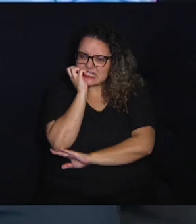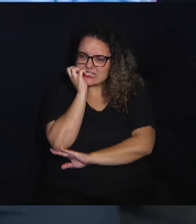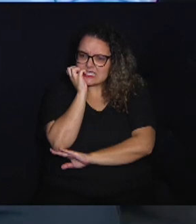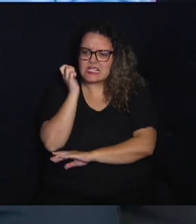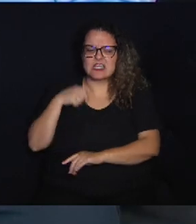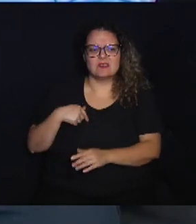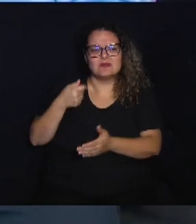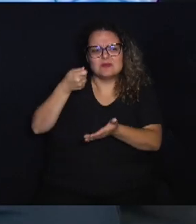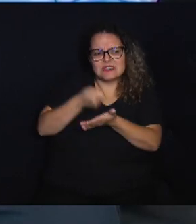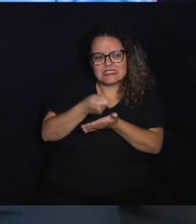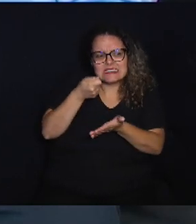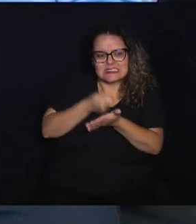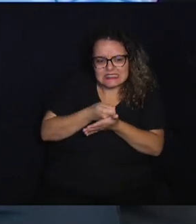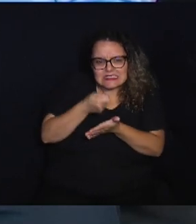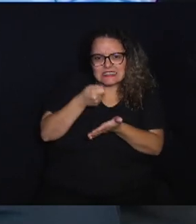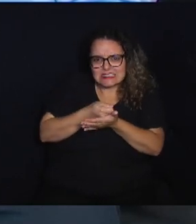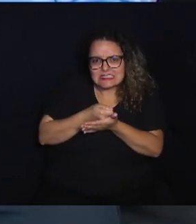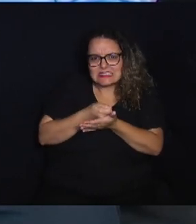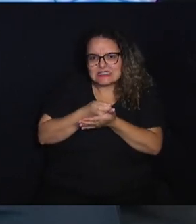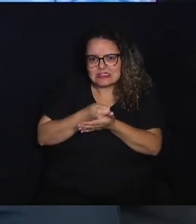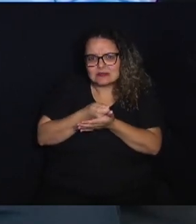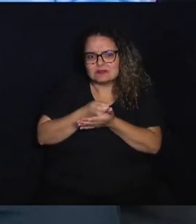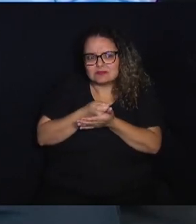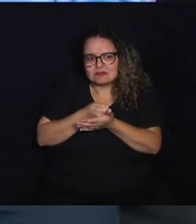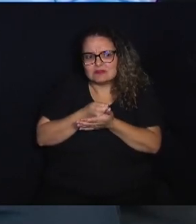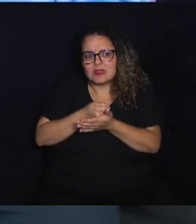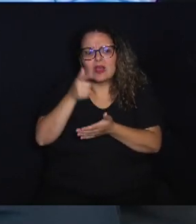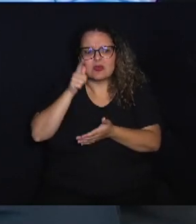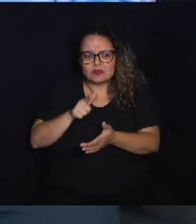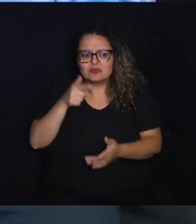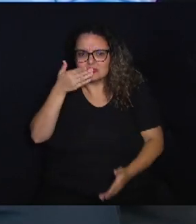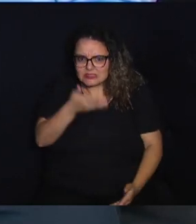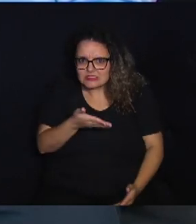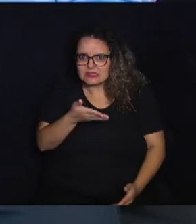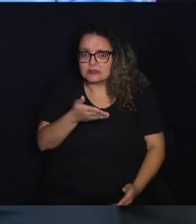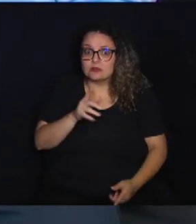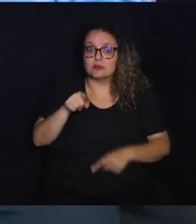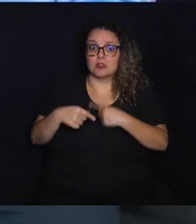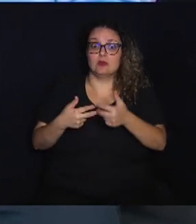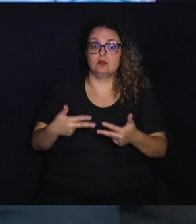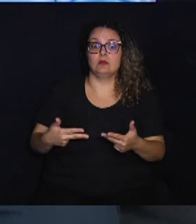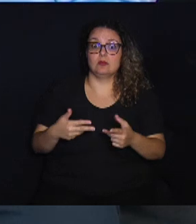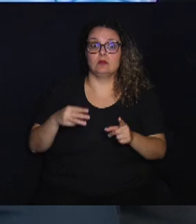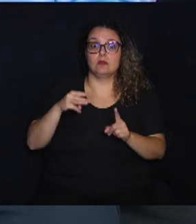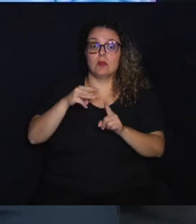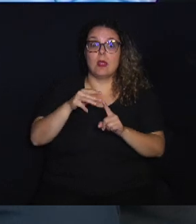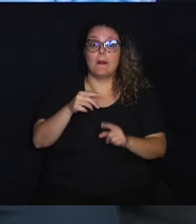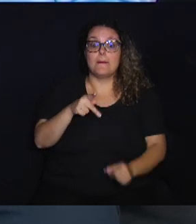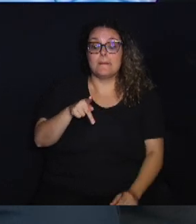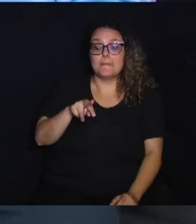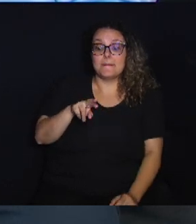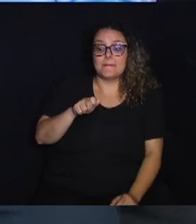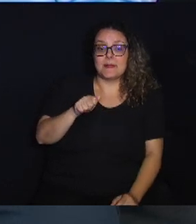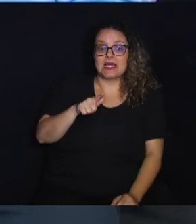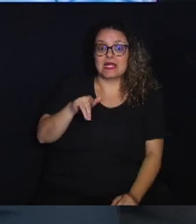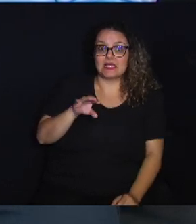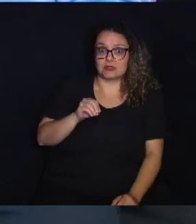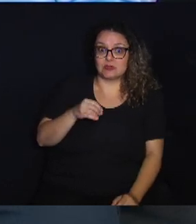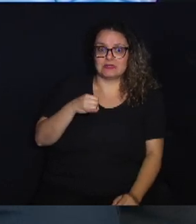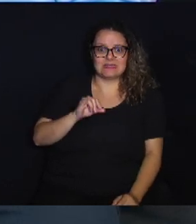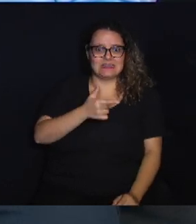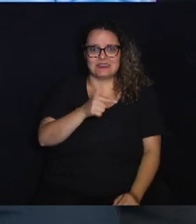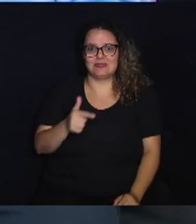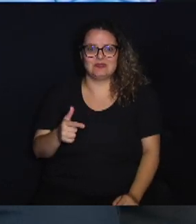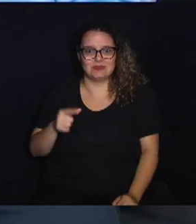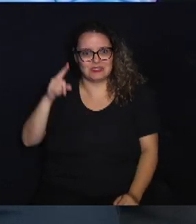persistência em fazer, em cumprir aquelas metas? O outro ponto dentro dessas metas é colocar prazo, porque se a gente não coloca data